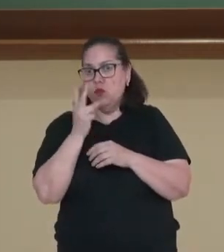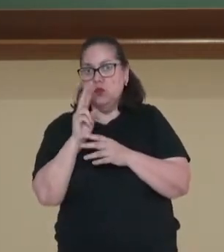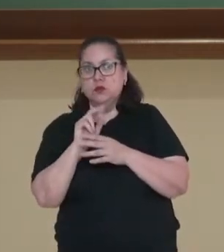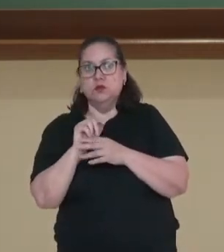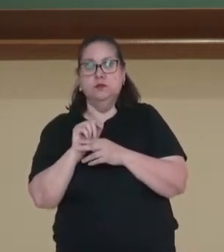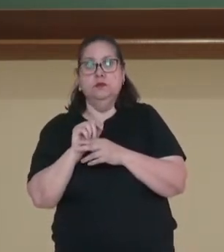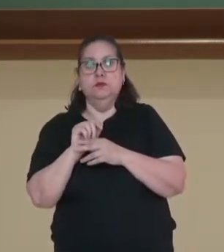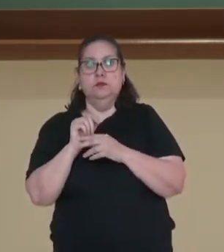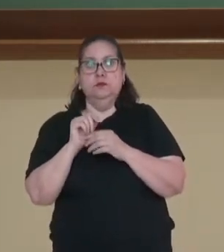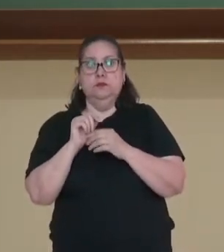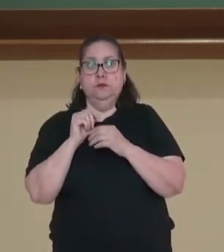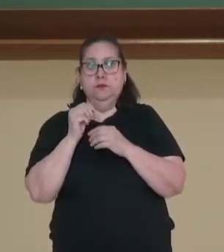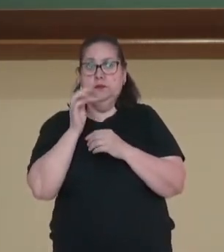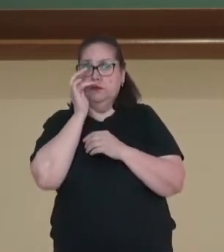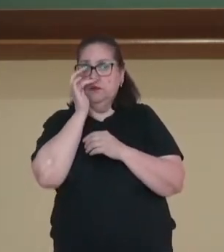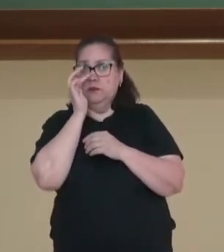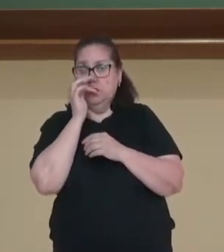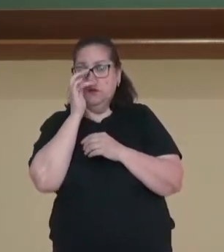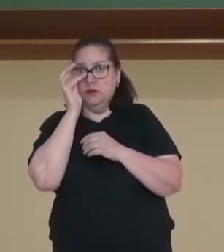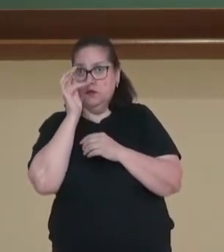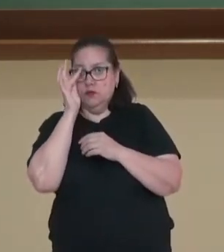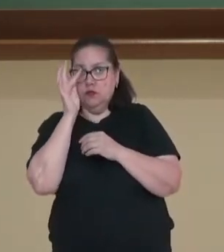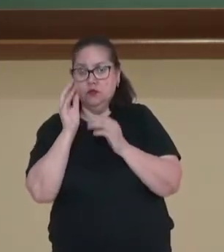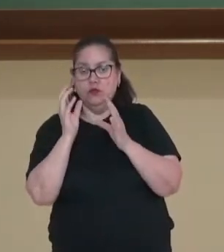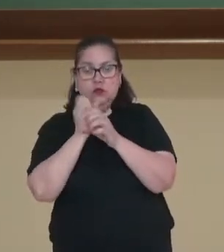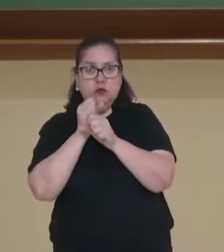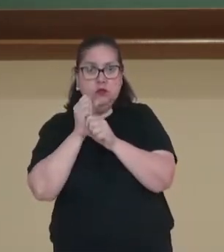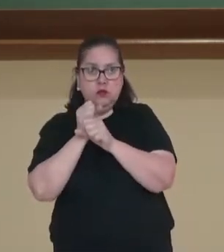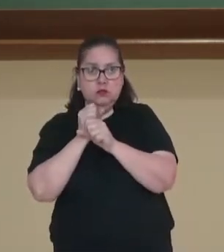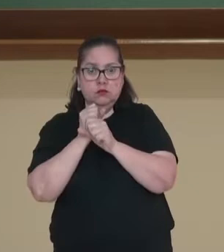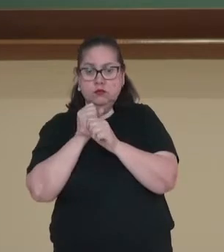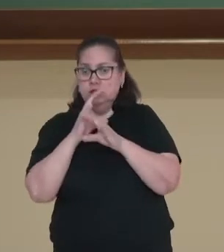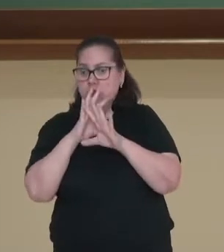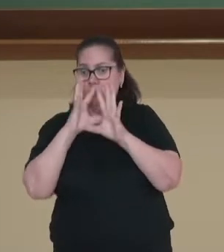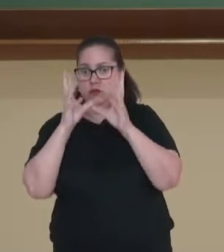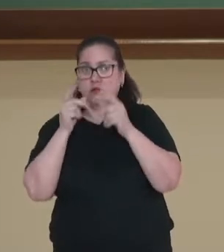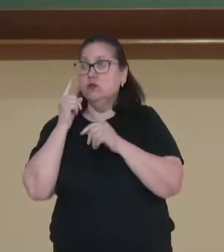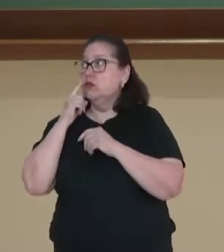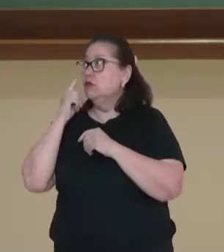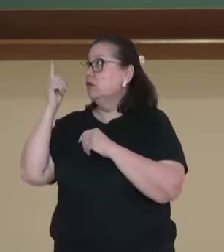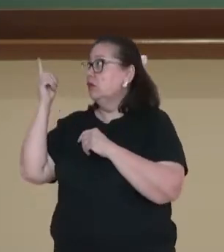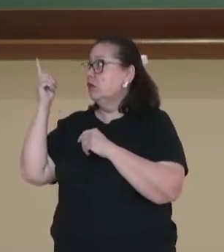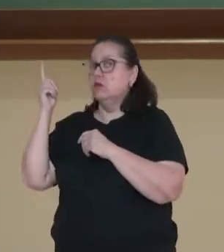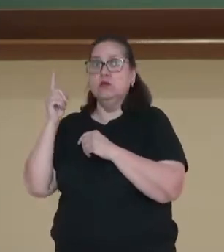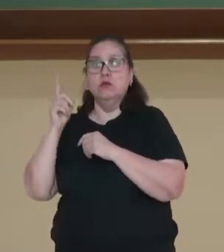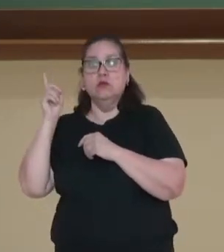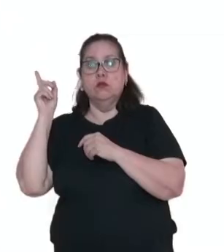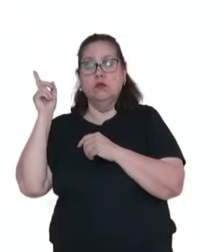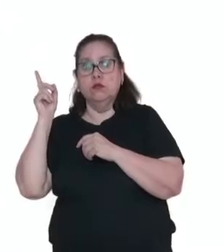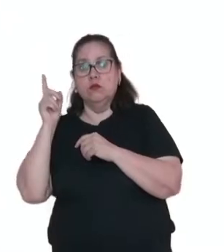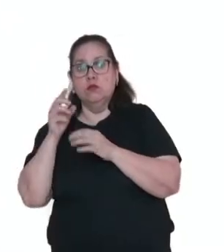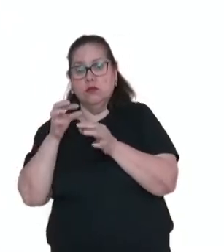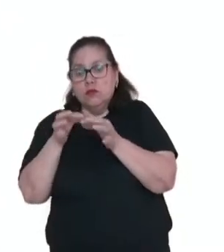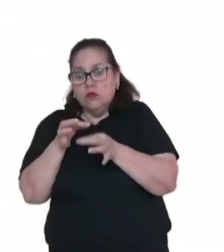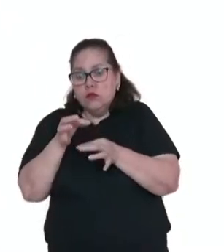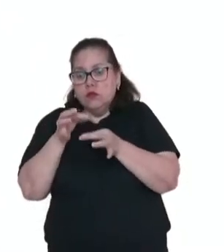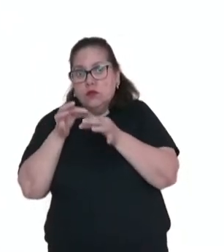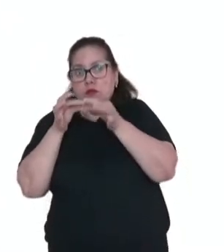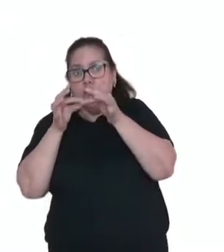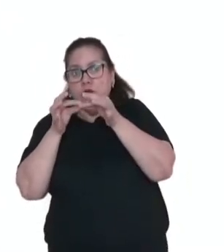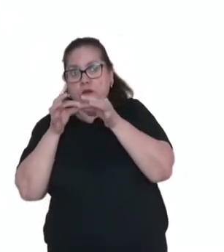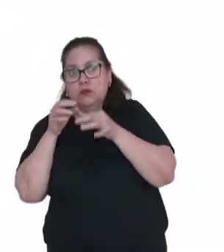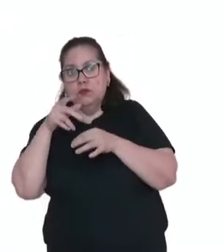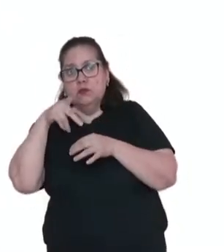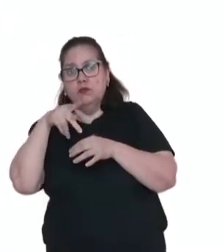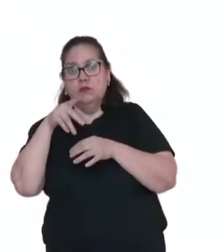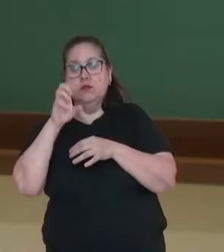tá? As flores no geral, né, inteira aqui, a gente tem então o pedicelo, que é o caulezinho que vai ligar a